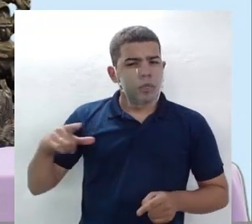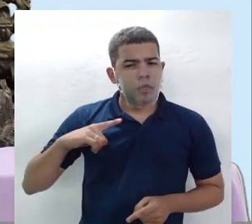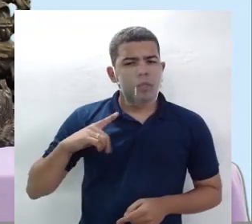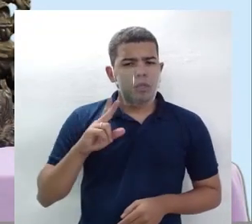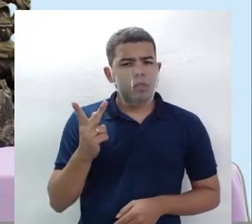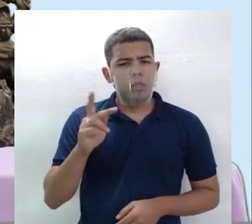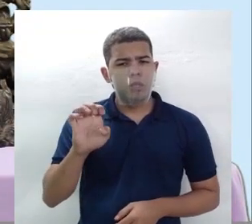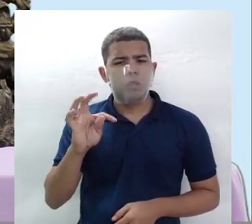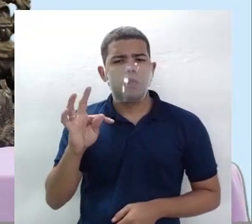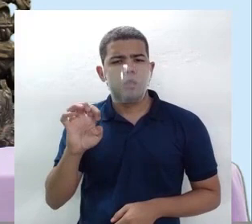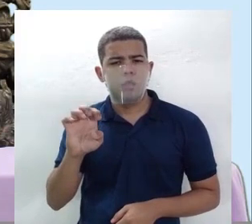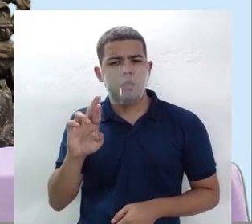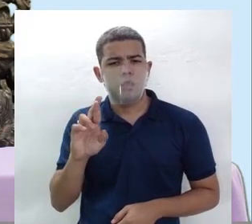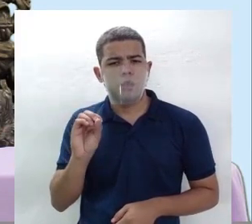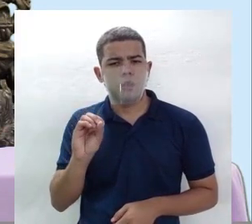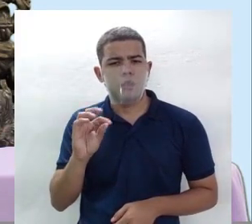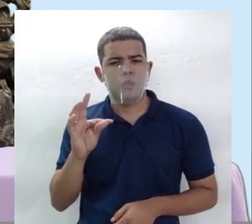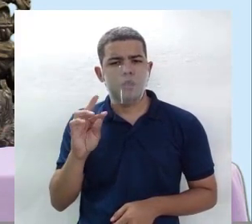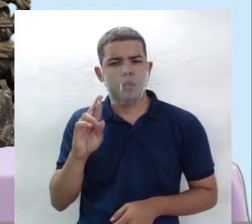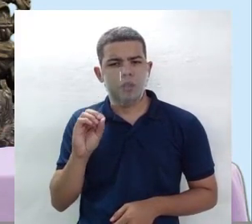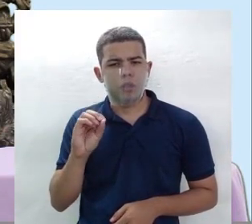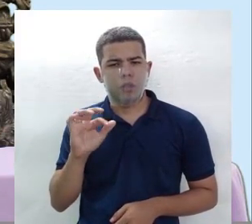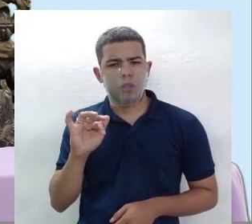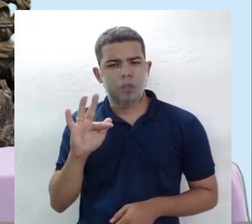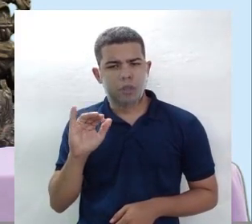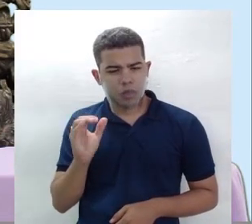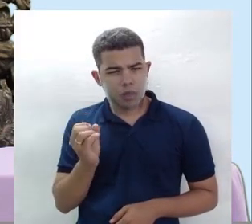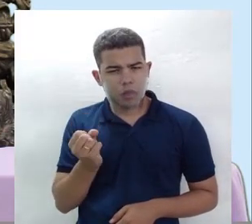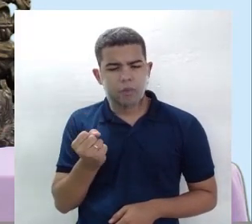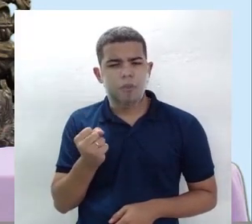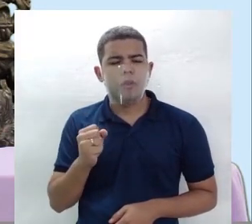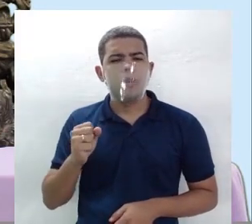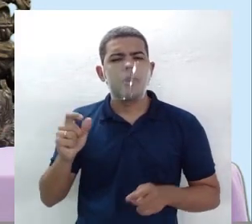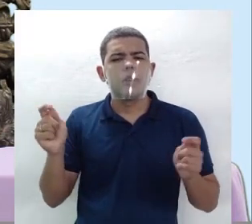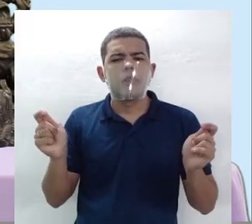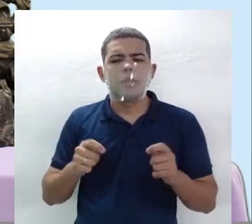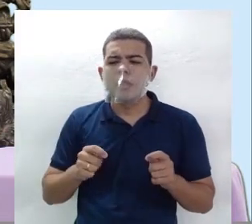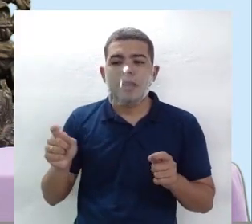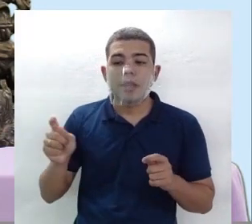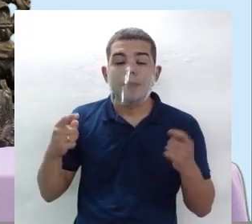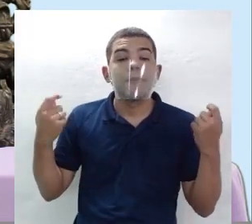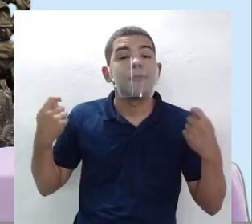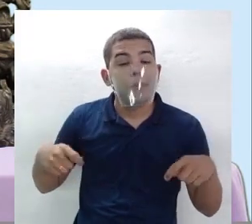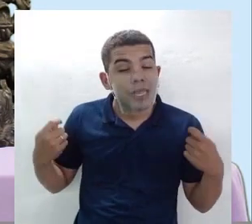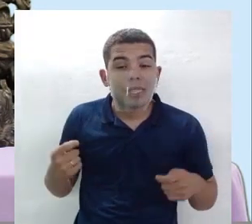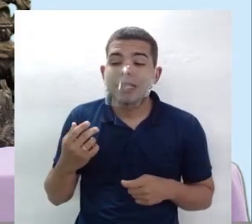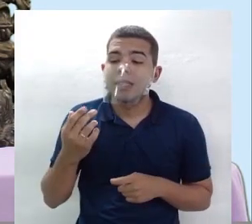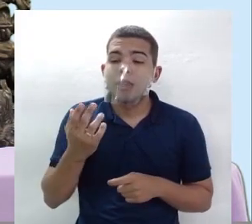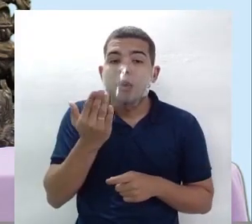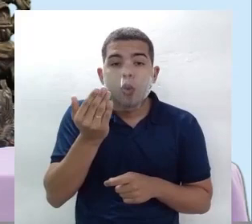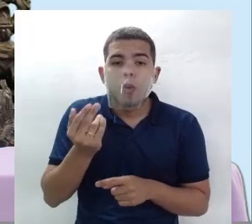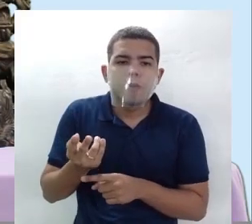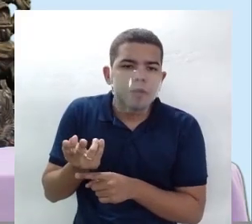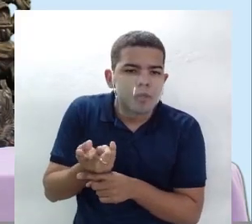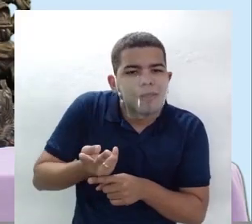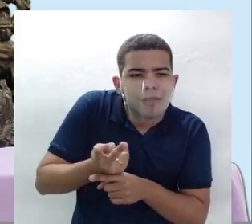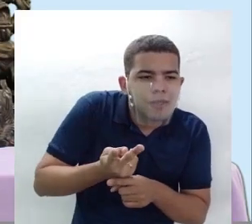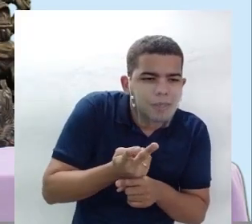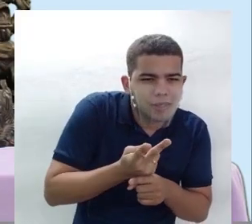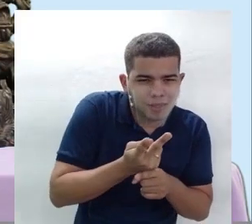porque eles precisam adquirir o seu alimento. Eles não produzem o seu próprio